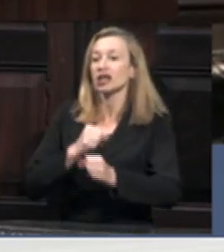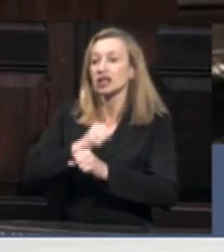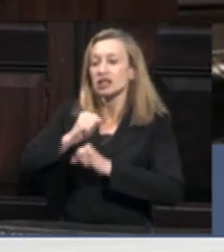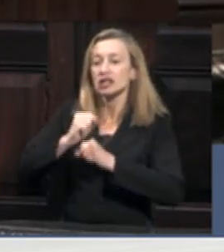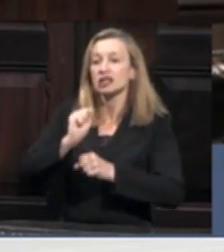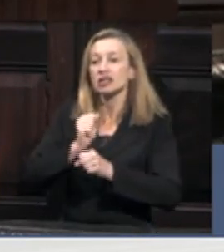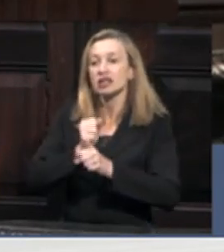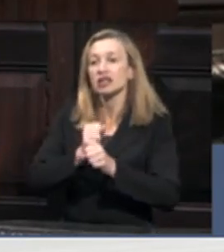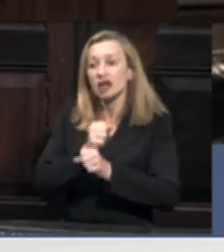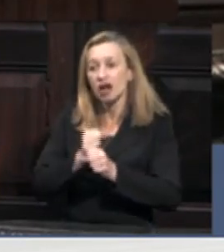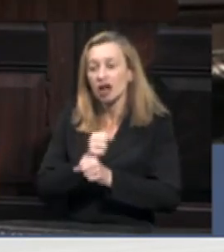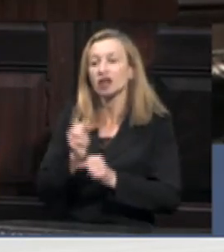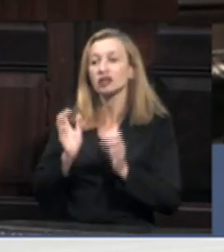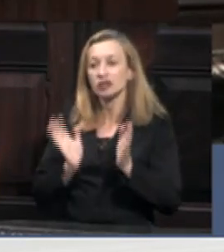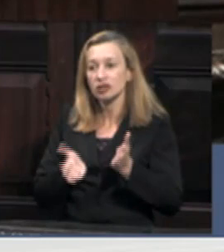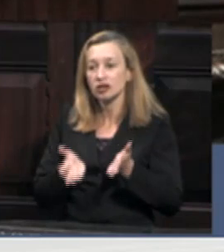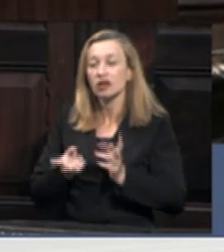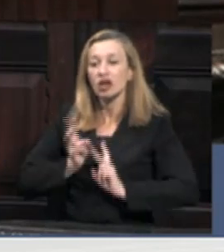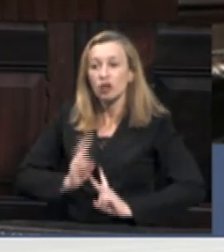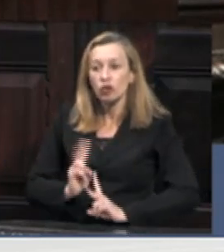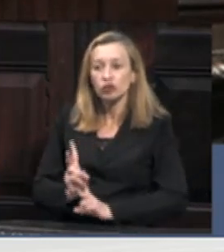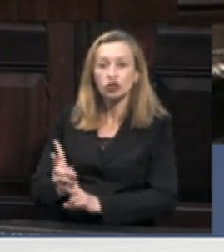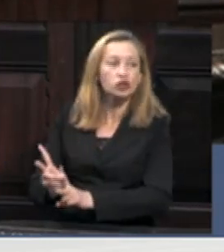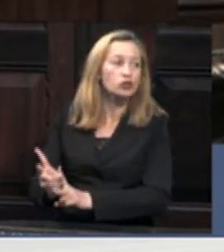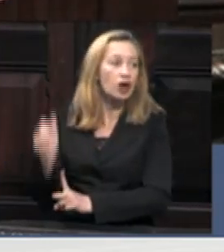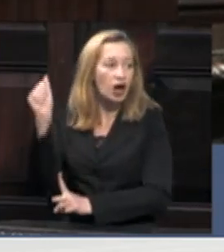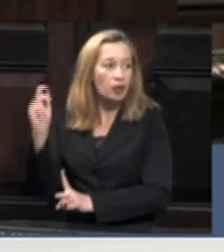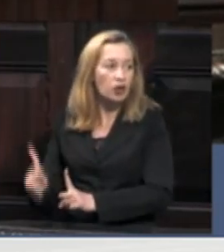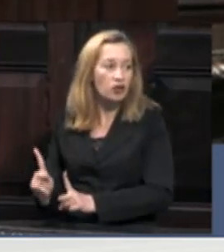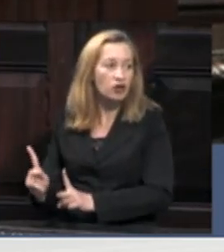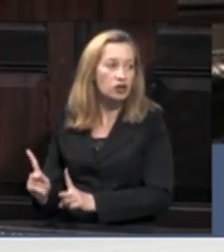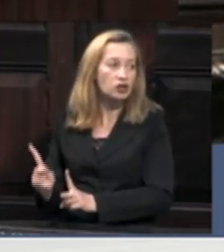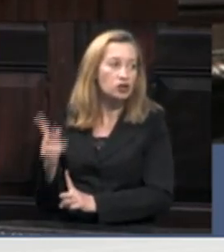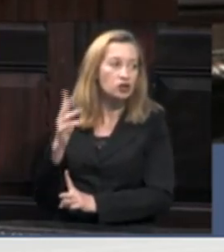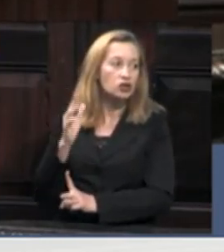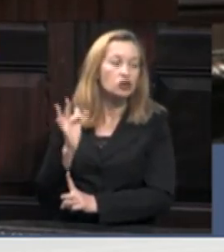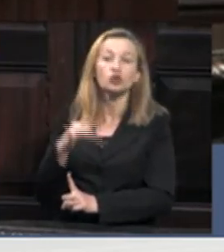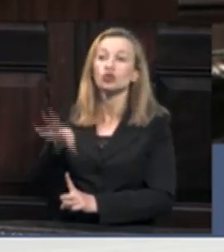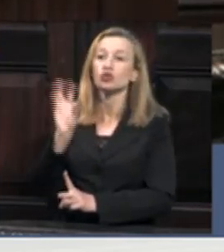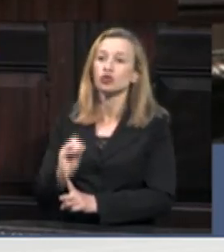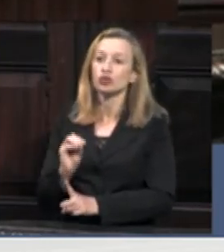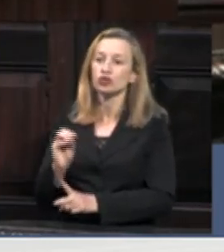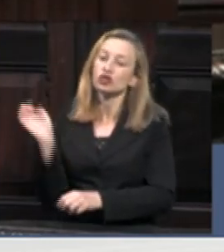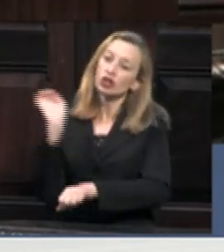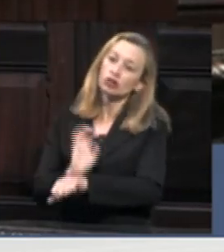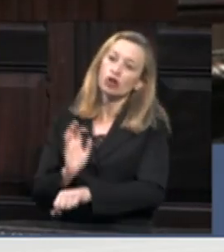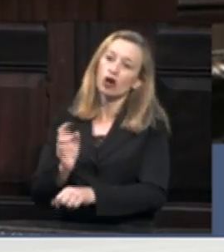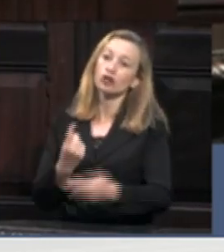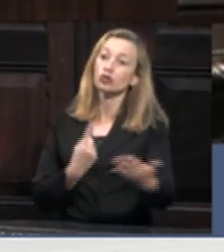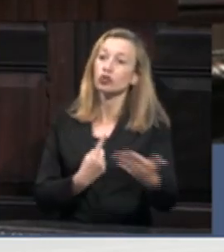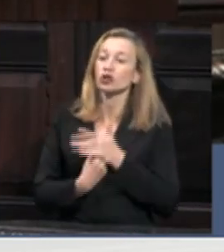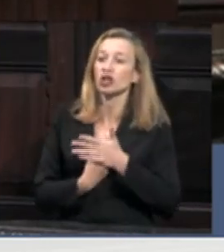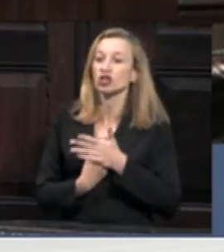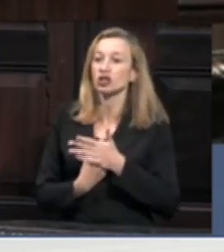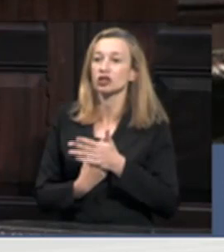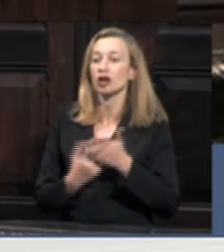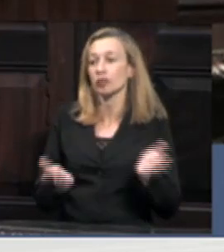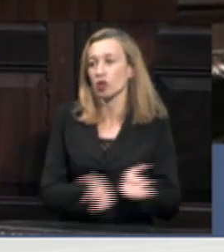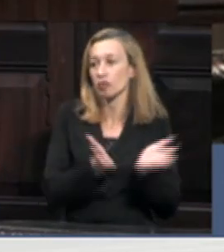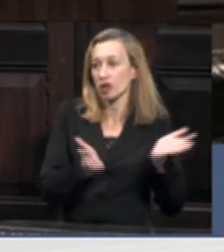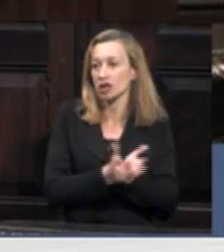por exemplo, a continuação do Fundo Estadual de Combate à Pobreza, porque significa